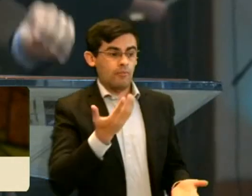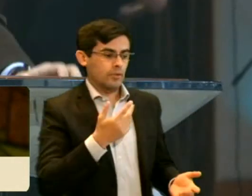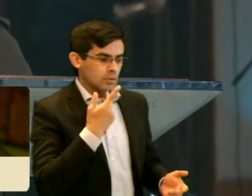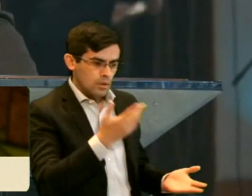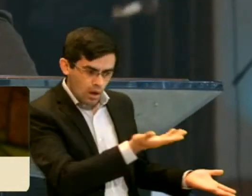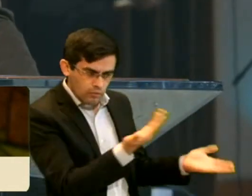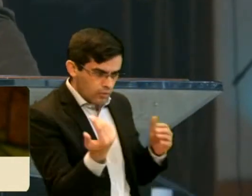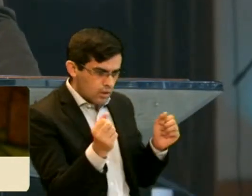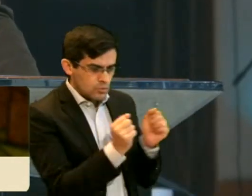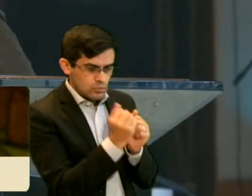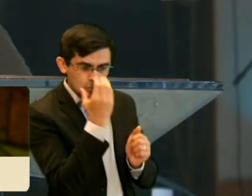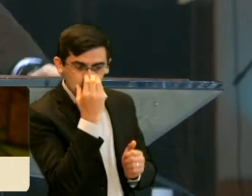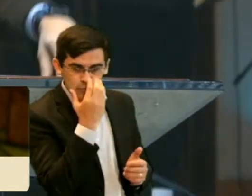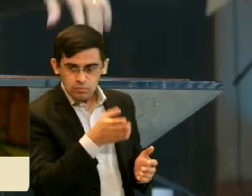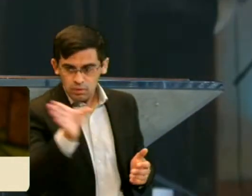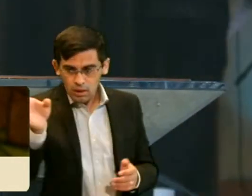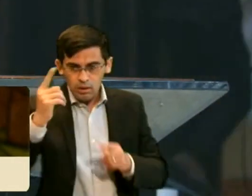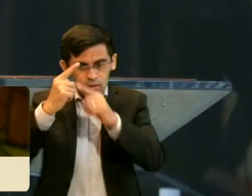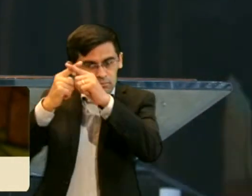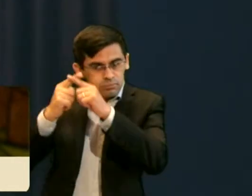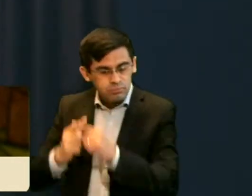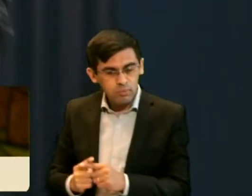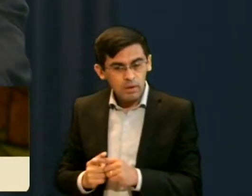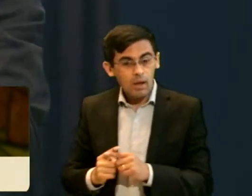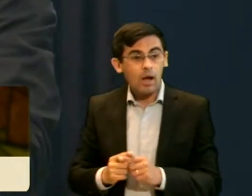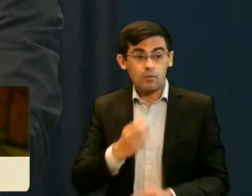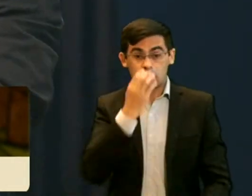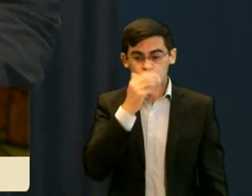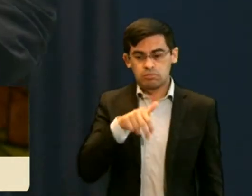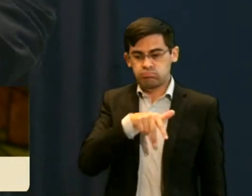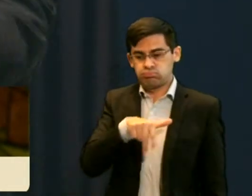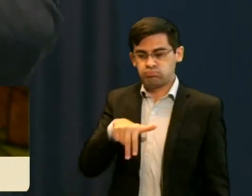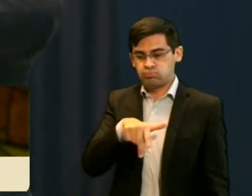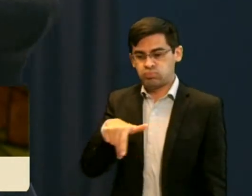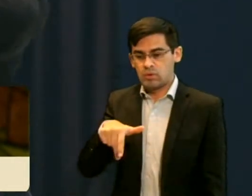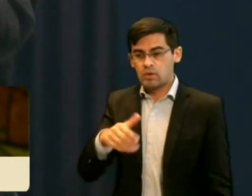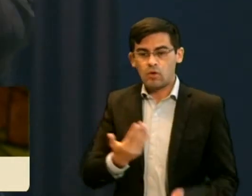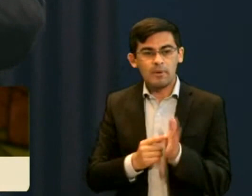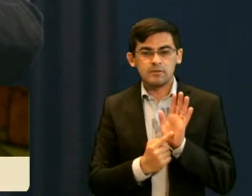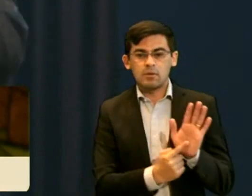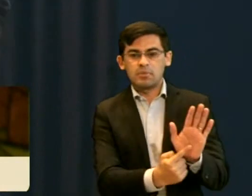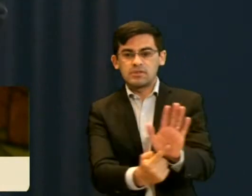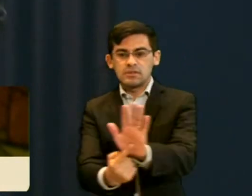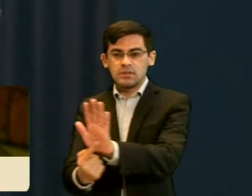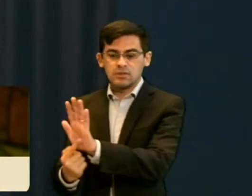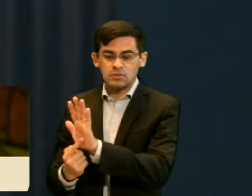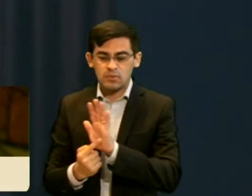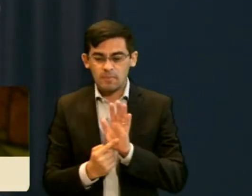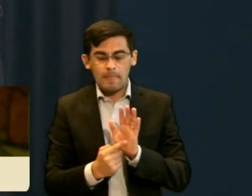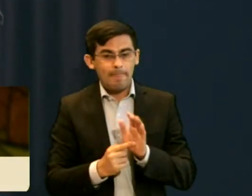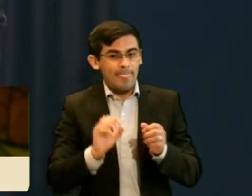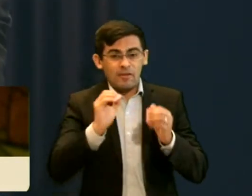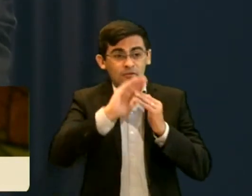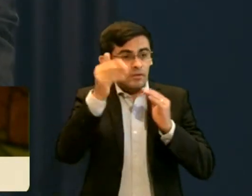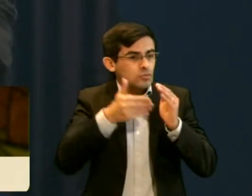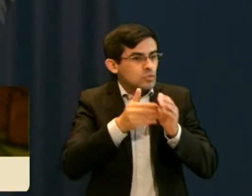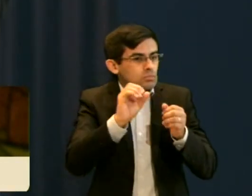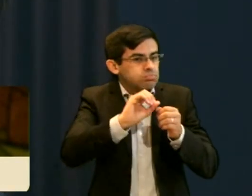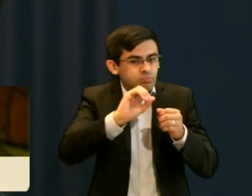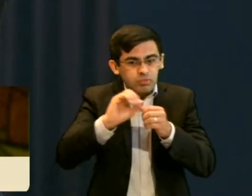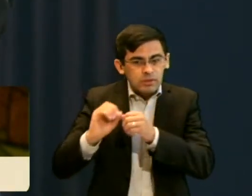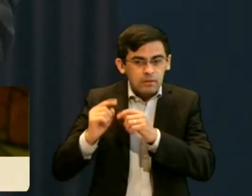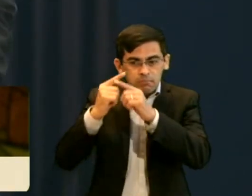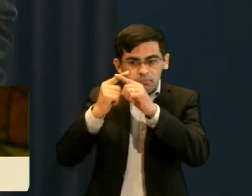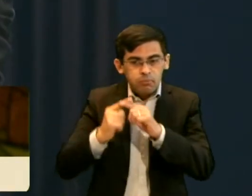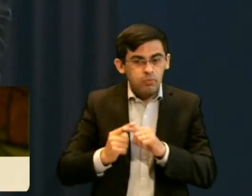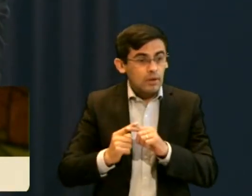cachorro. O cachorro entra, quando começa a apresentação, ele faz o trote perfeito. O